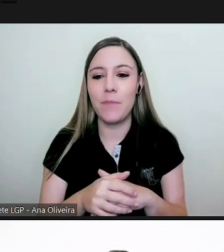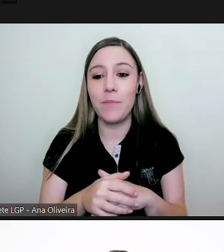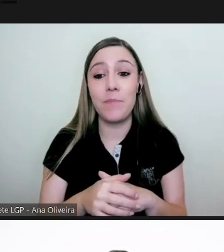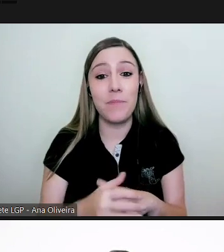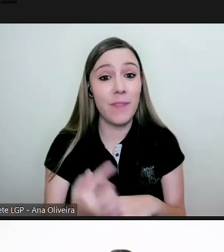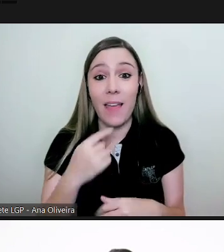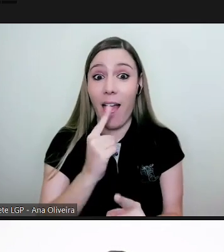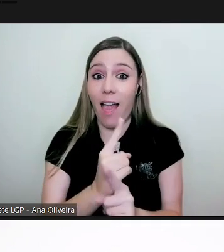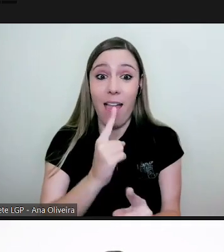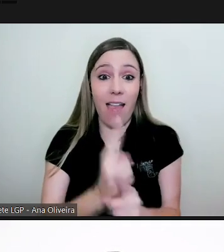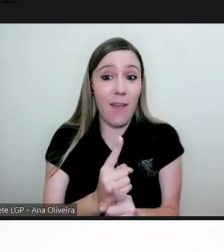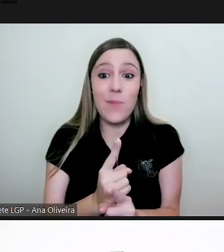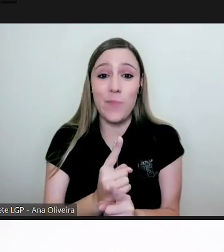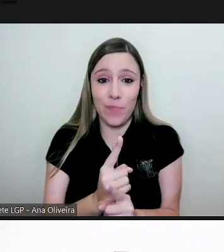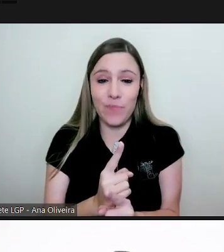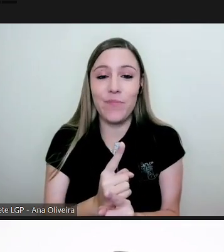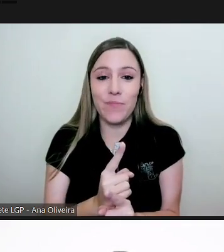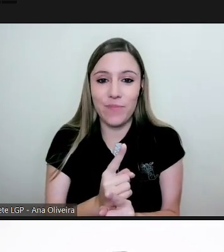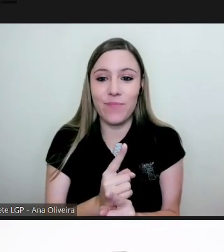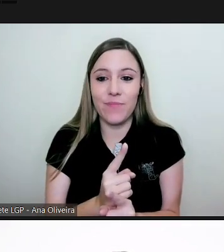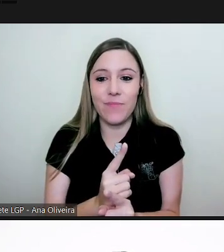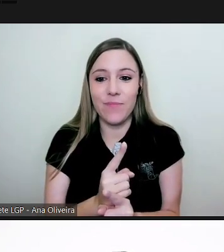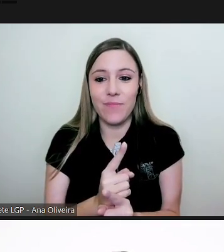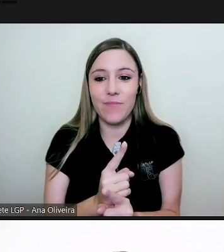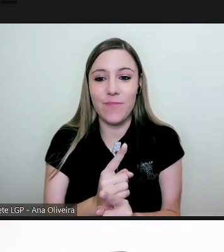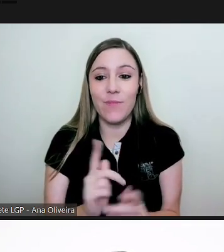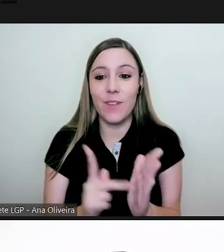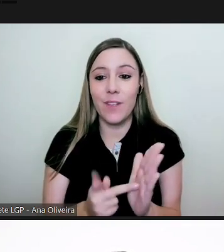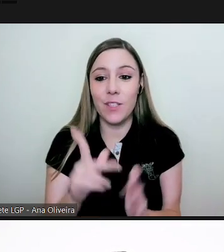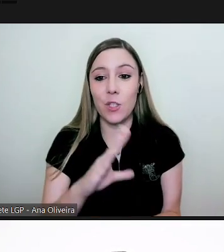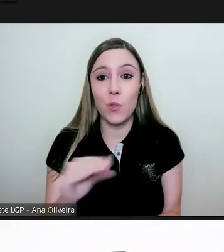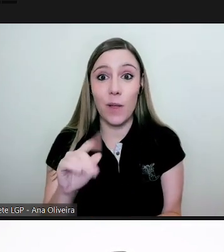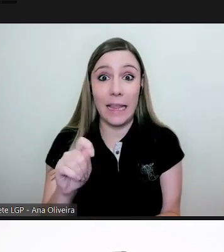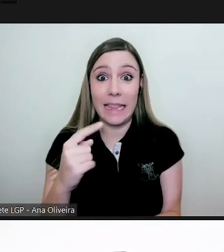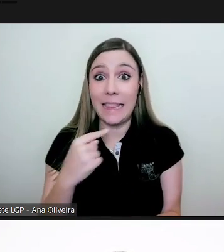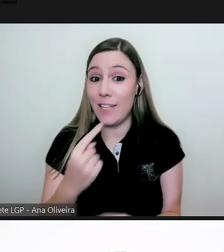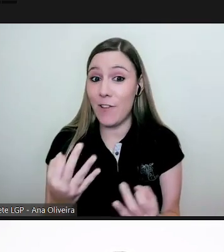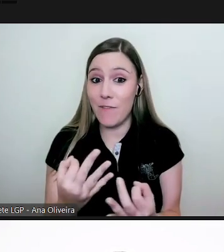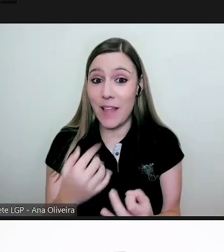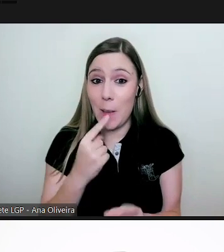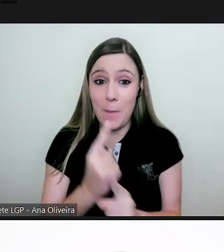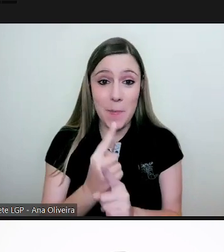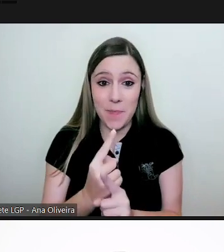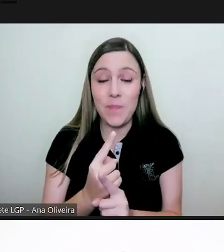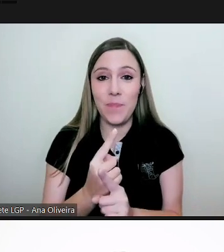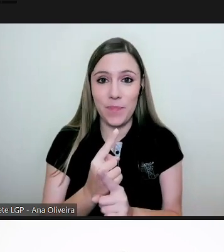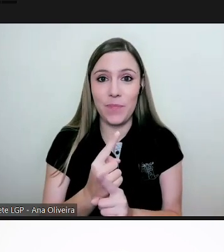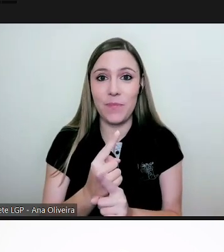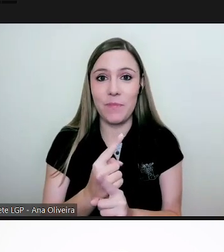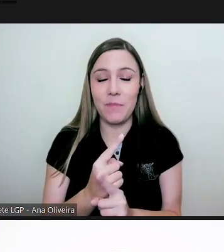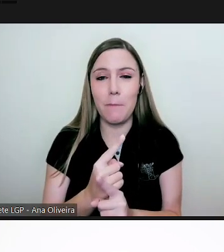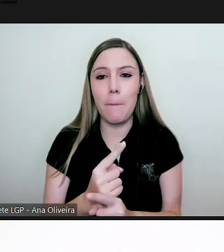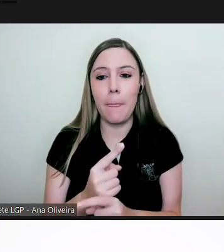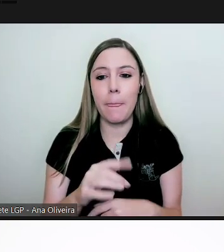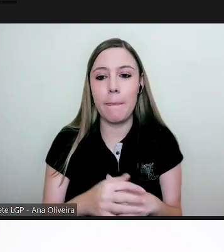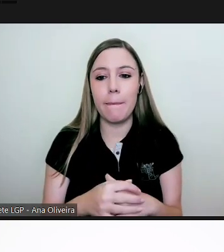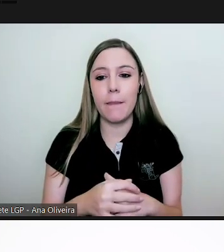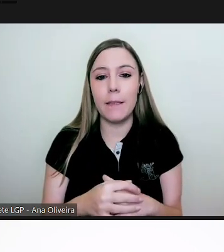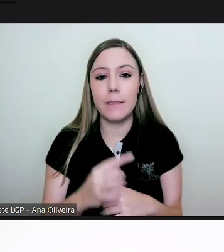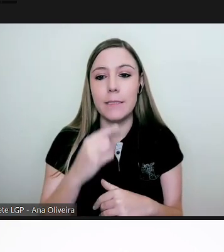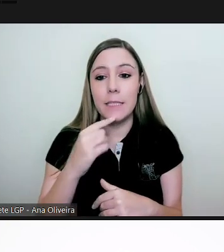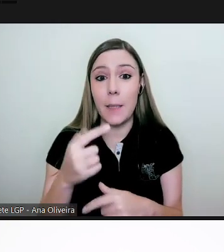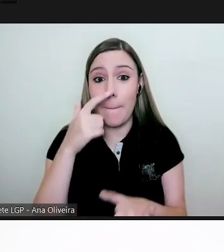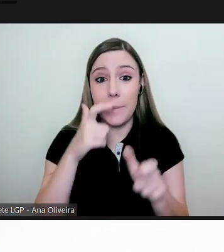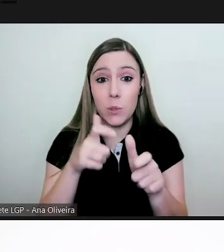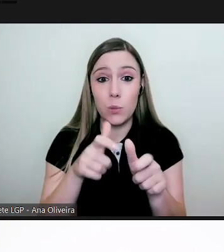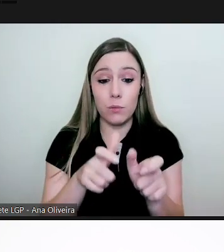Subscrevo na íntegra o que o engenheiro João Lé acabou de dizer. Uma nota, não deixar ninguém para